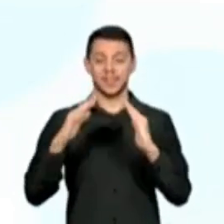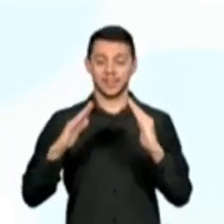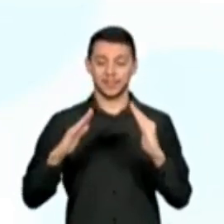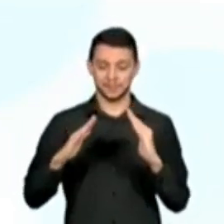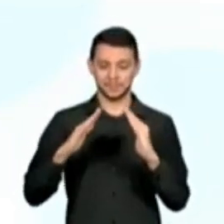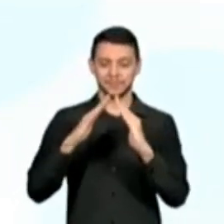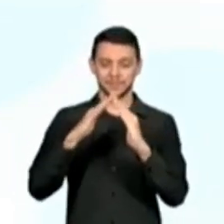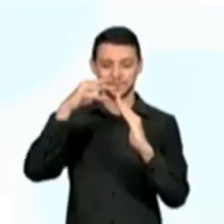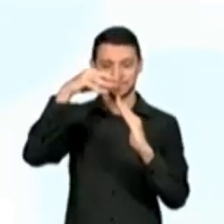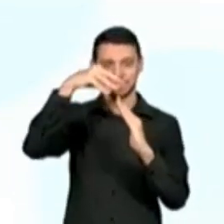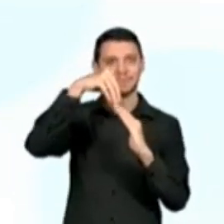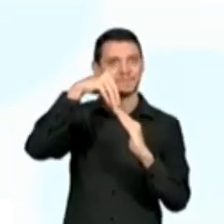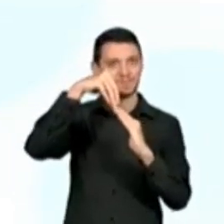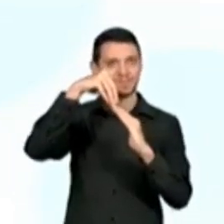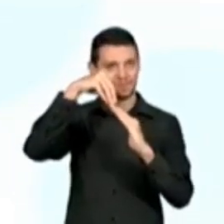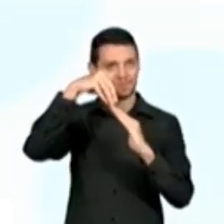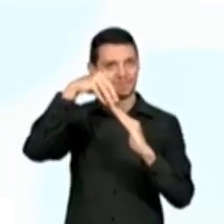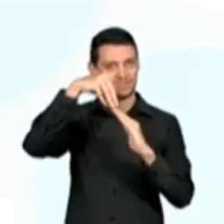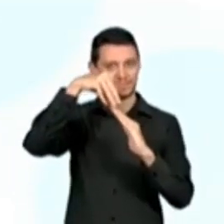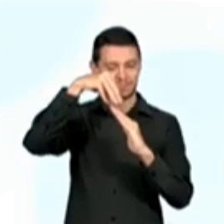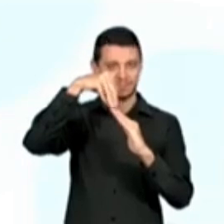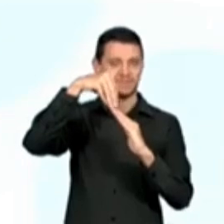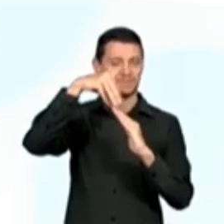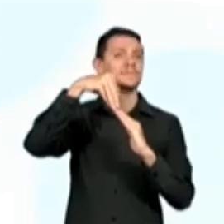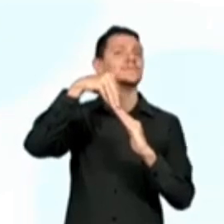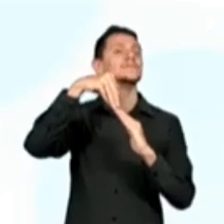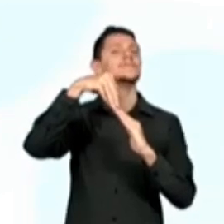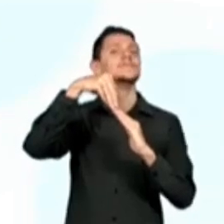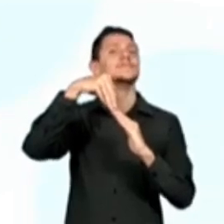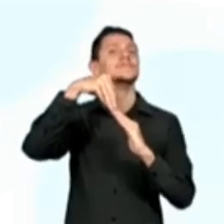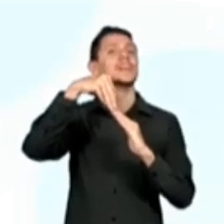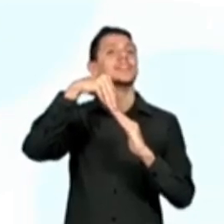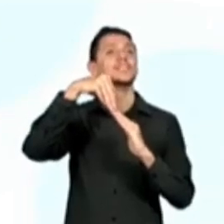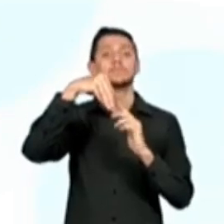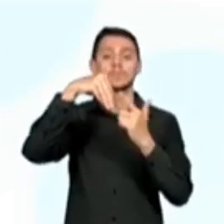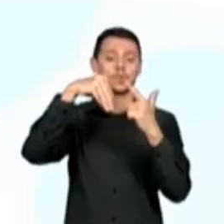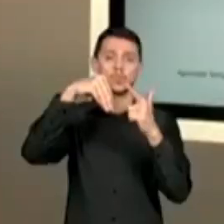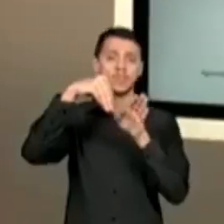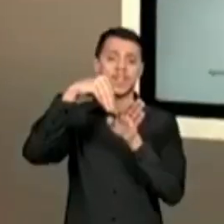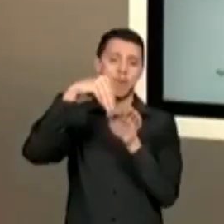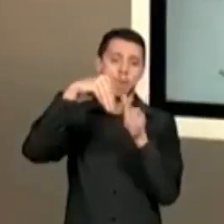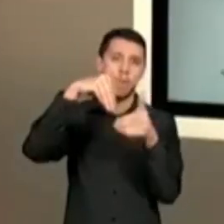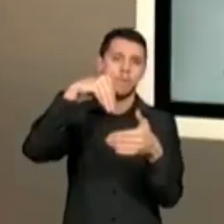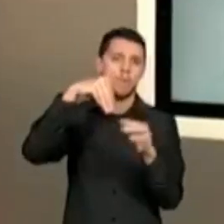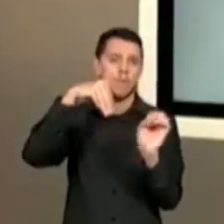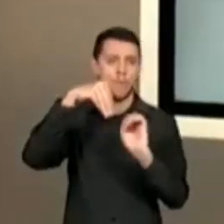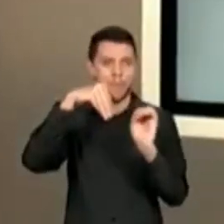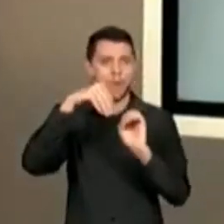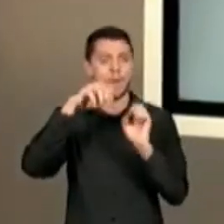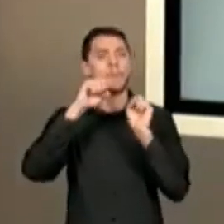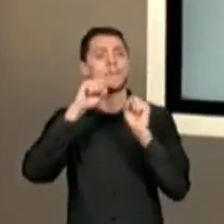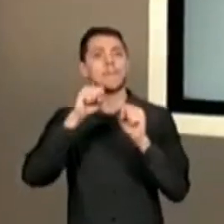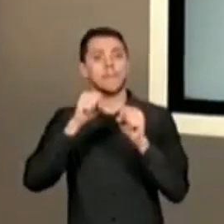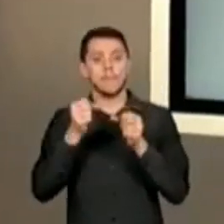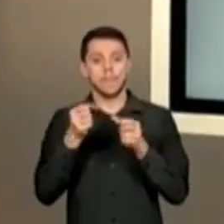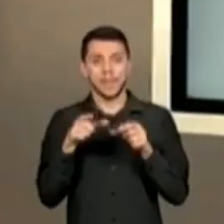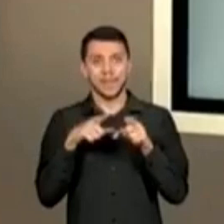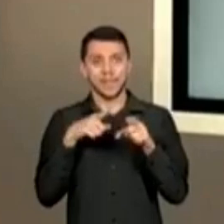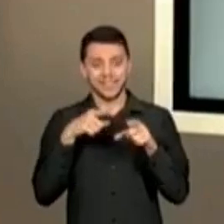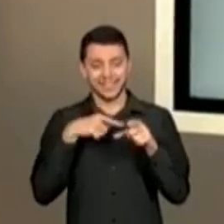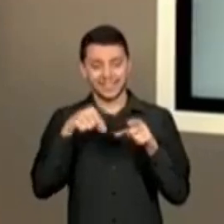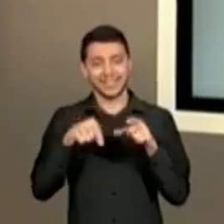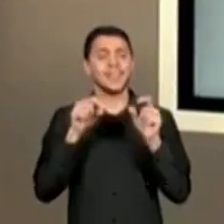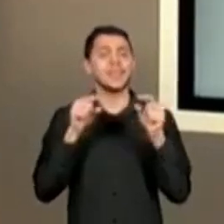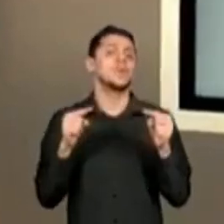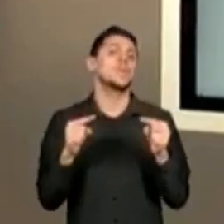possui curvas, ok? Verdade. A pirâmide, independente da sua base, que pode ser uma base hexagonal, pentagonal, uma